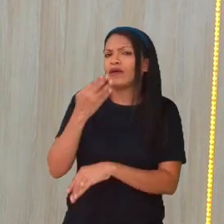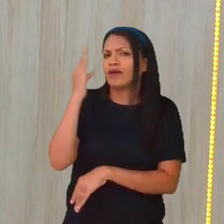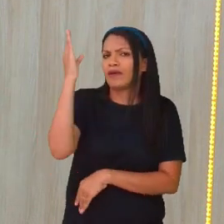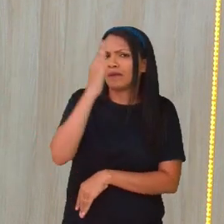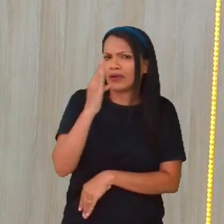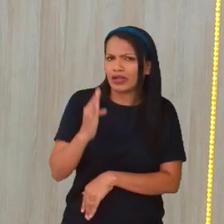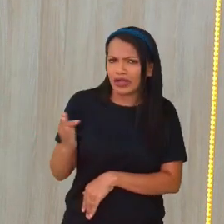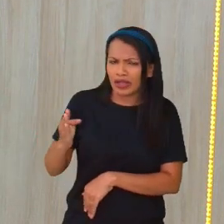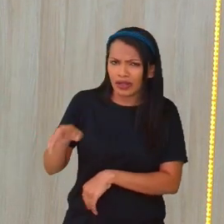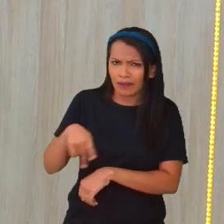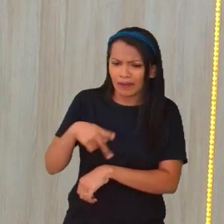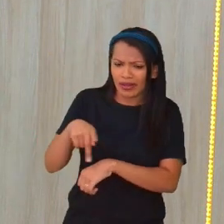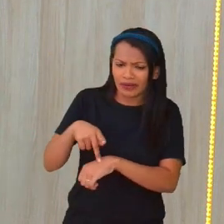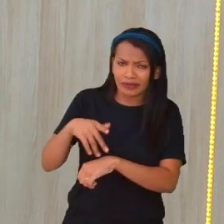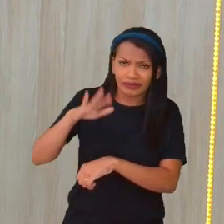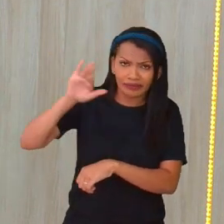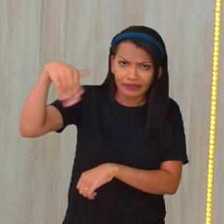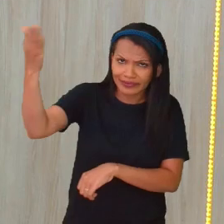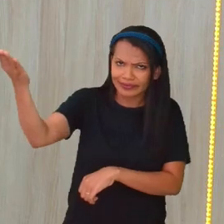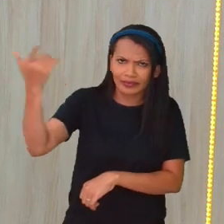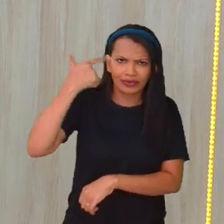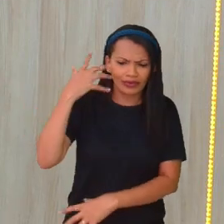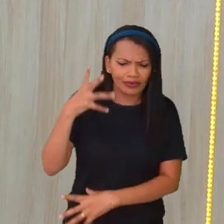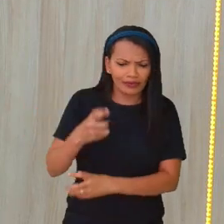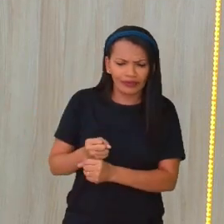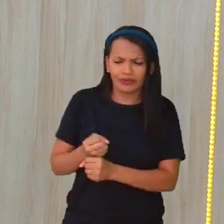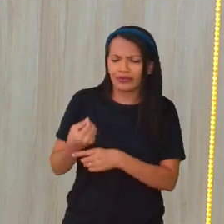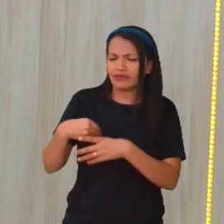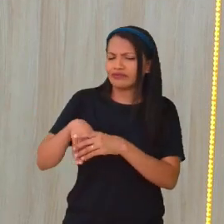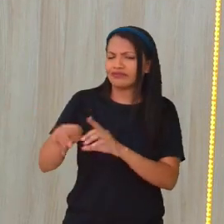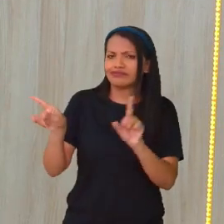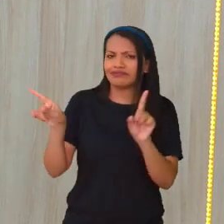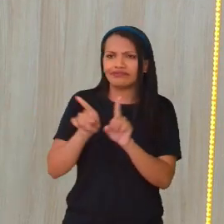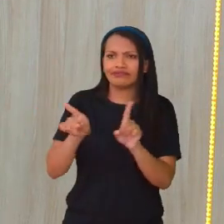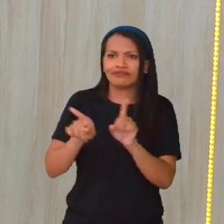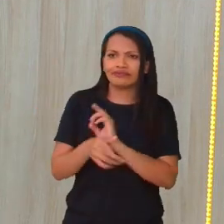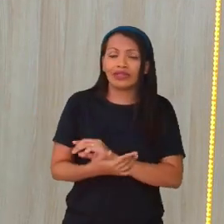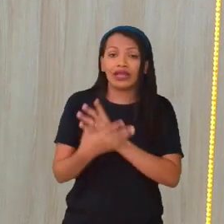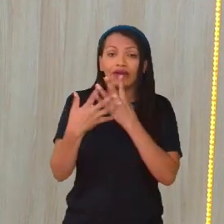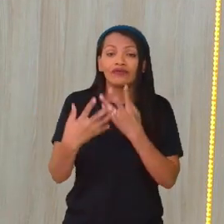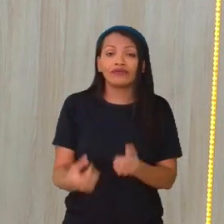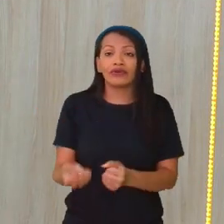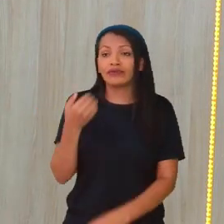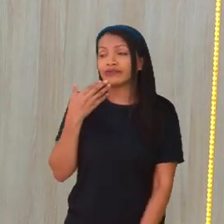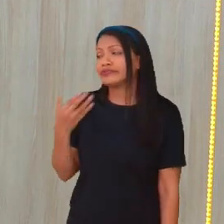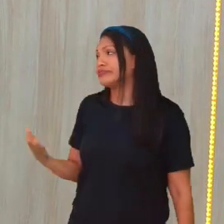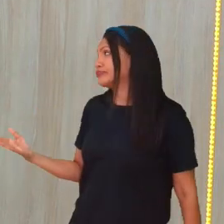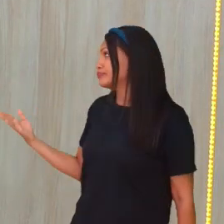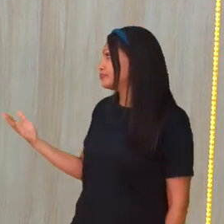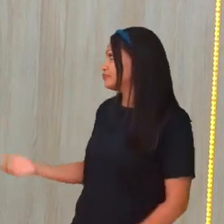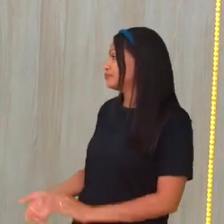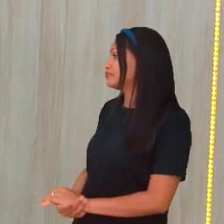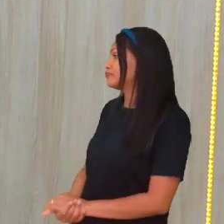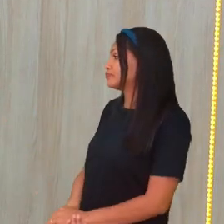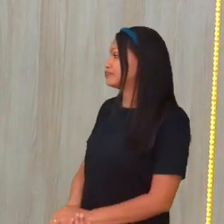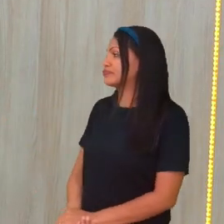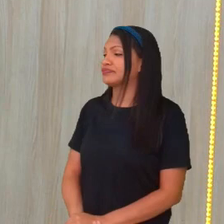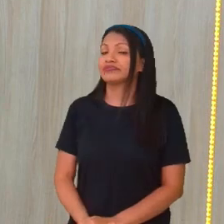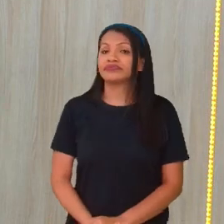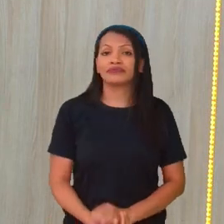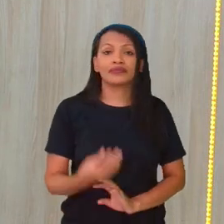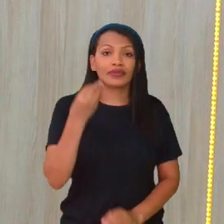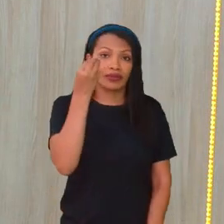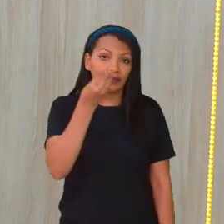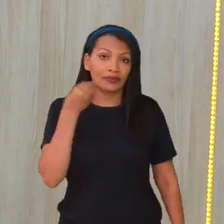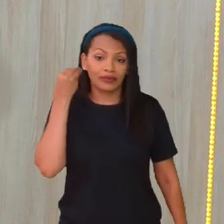fora não entram na contagem do censo. Então, bora lá. A gente vai falar de experimento aleatório e espaço